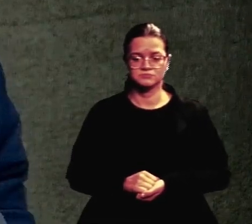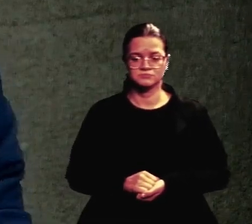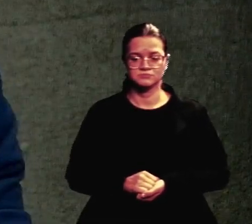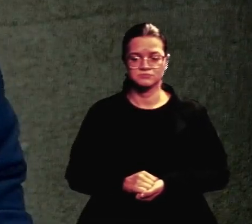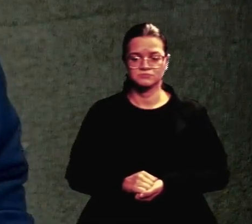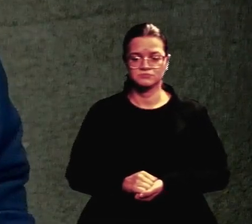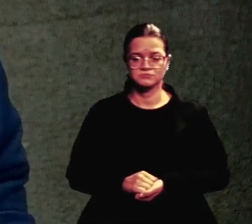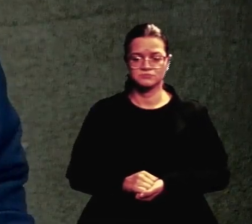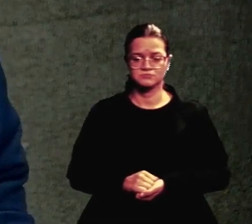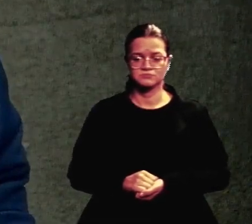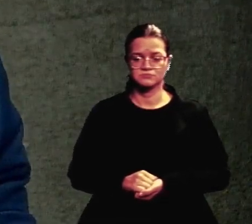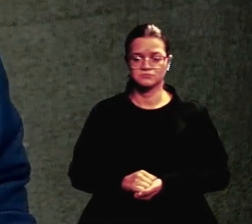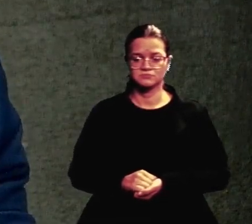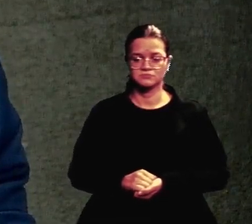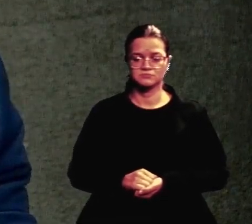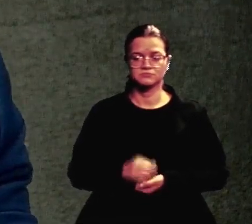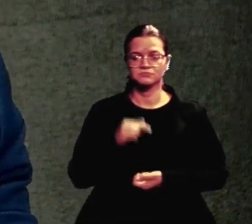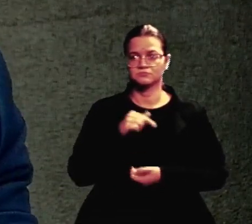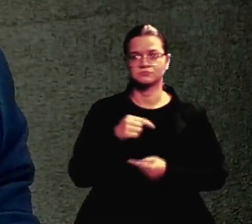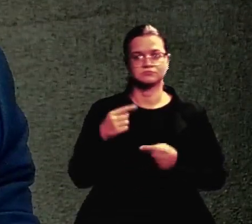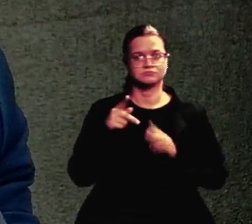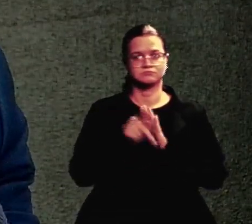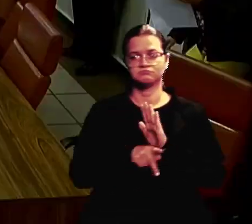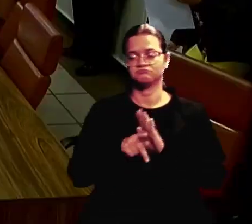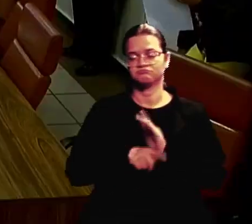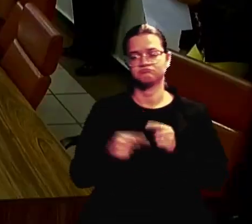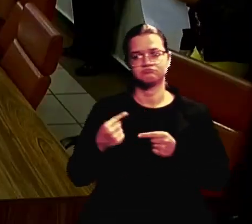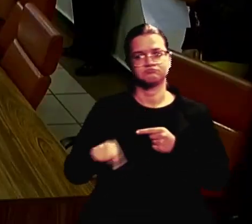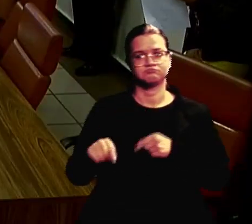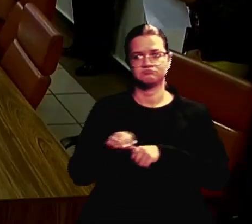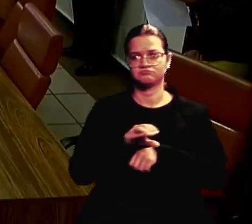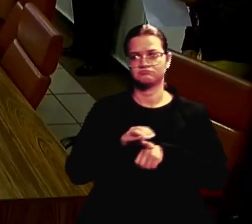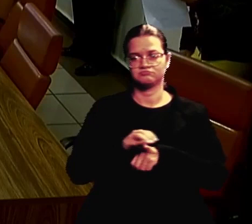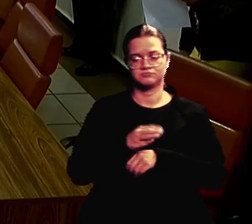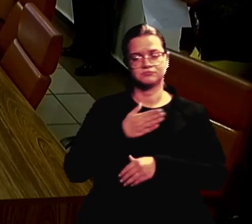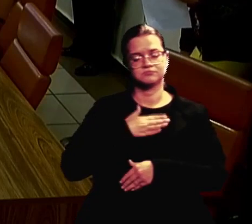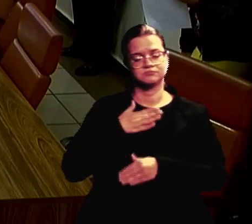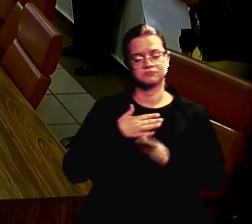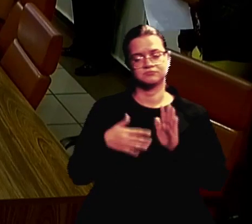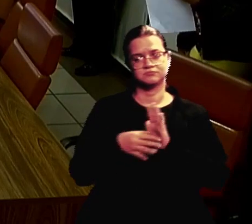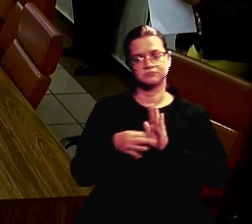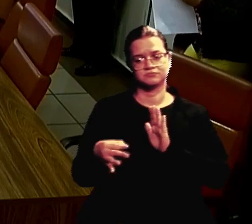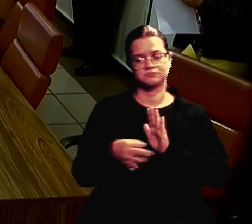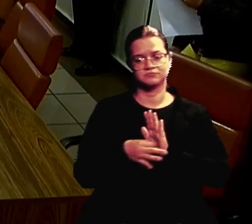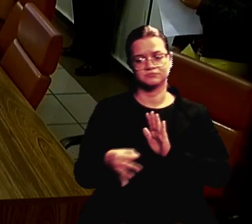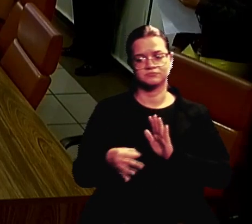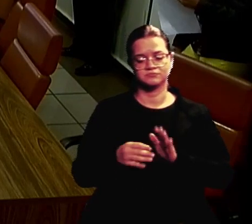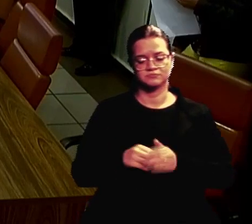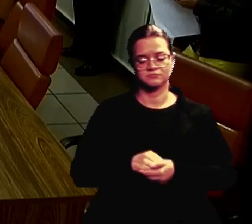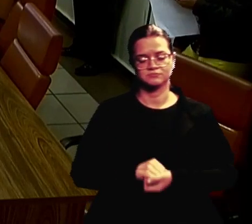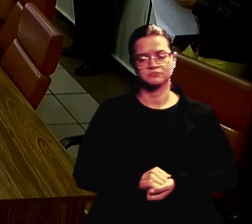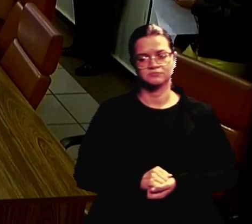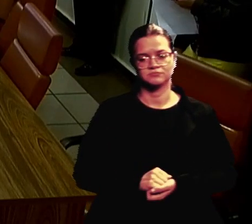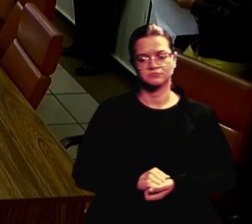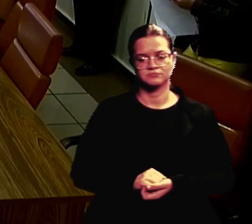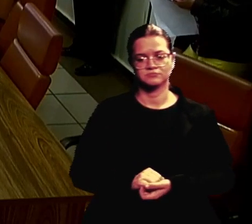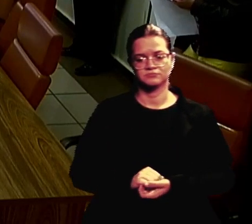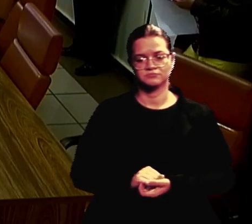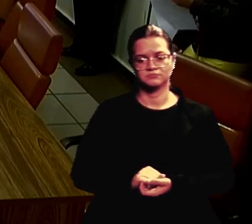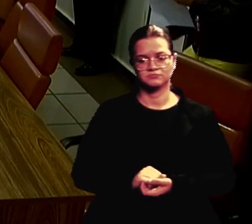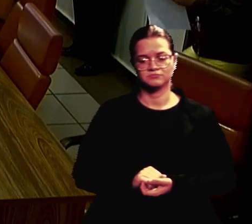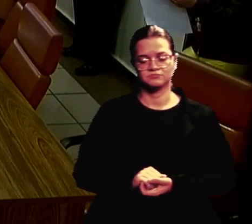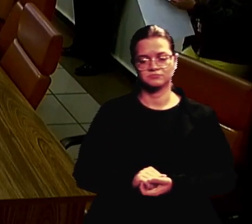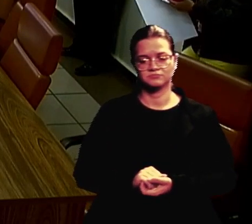Pelo arquivamento, né? Acho que o projeto é inconstitucional. Quem faz a minha opinião. Voto separado? Então põe